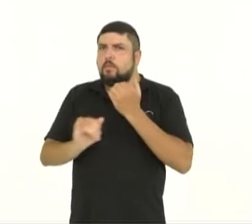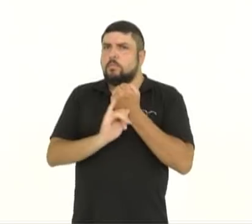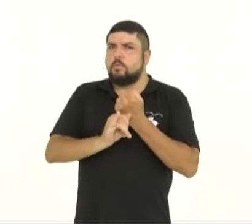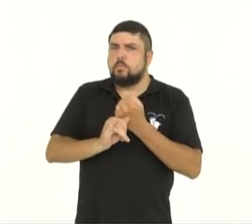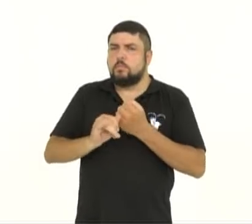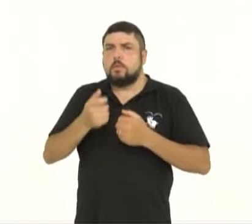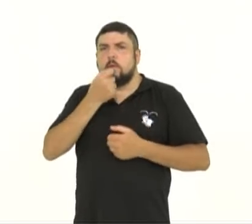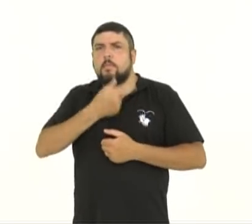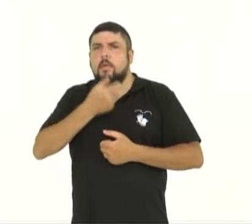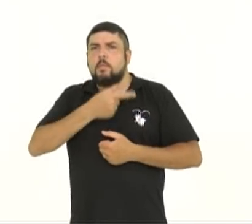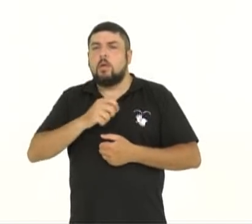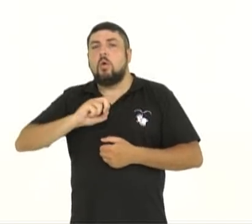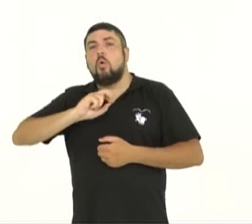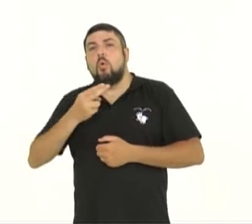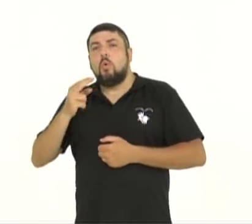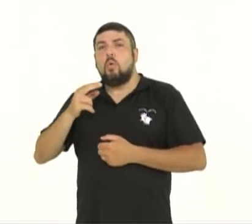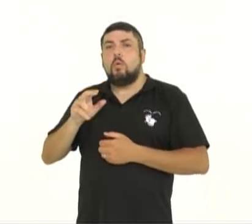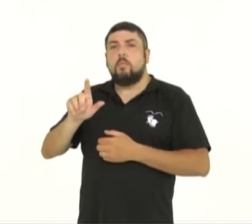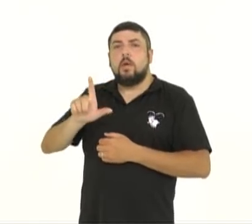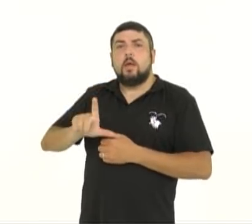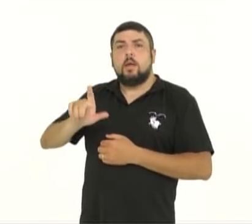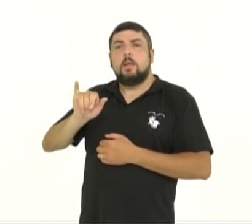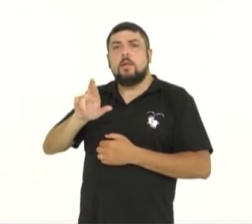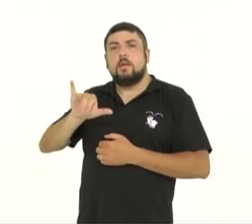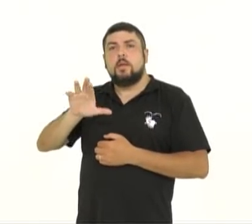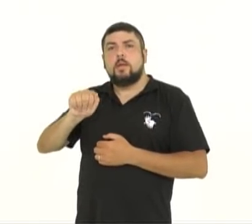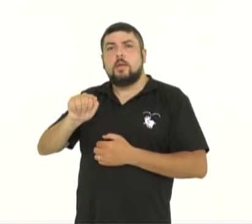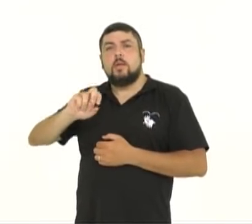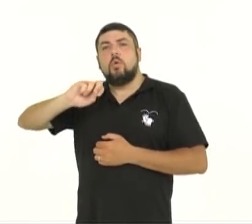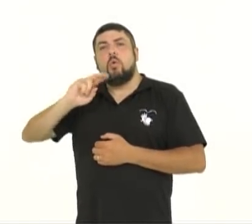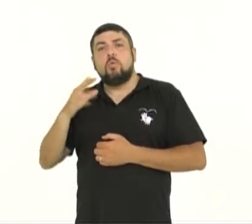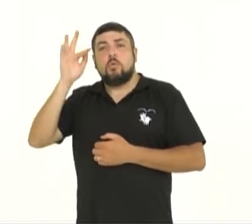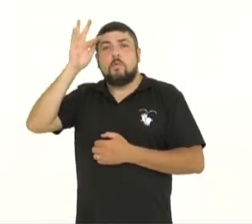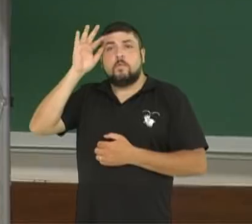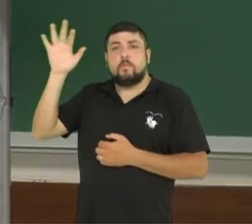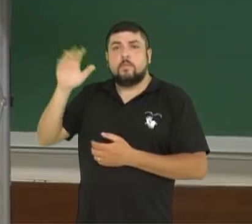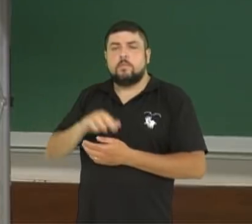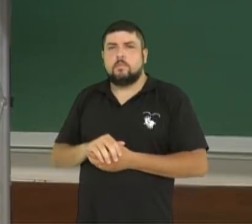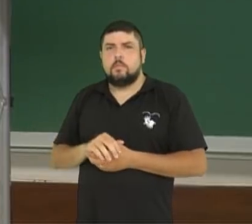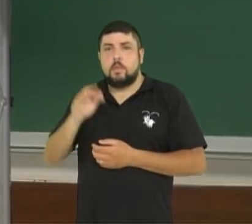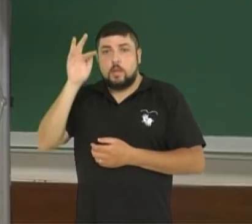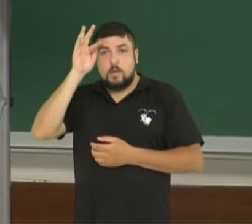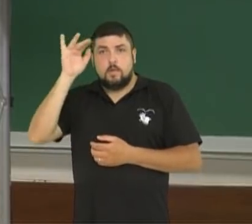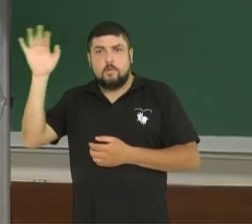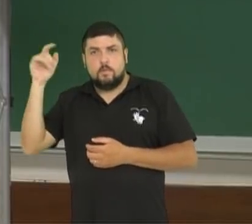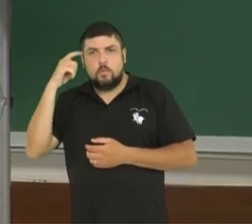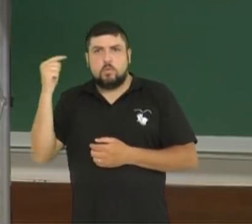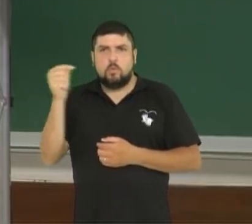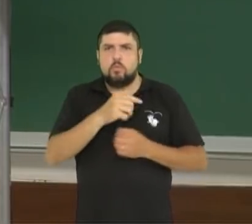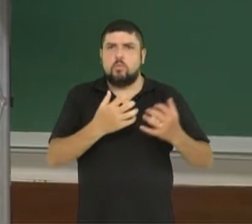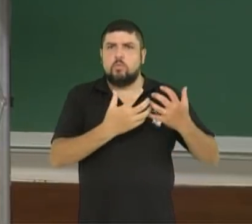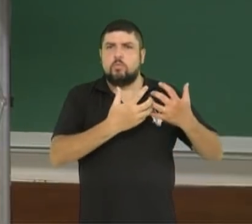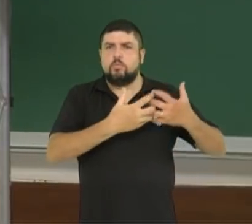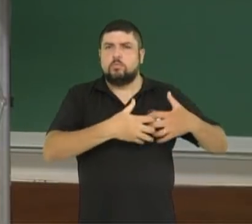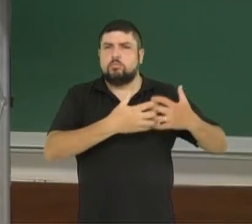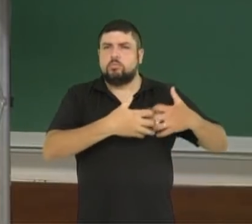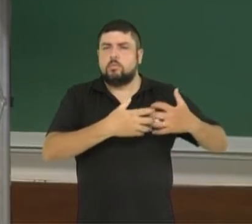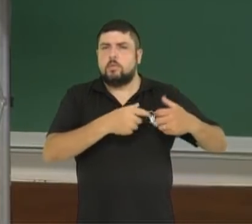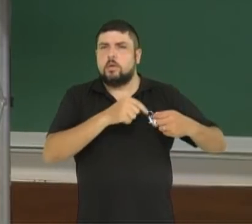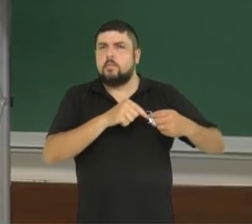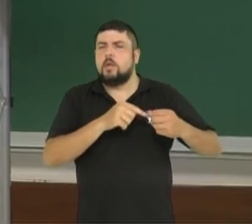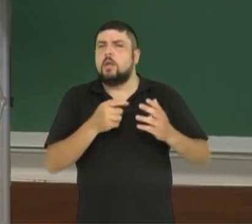ou filosófica, né? Então a reflexiva e a filosófica são muito semelhantes nos seus elementos composicionais, né,